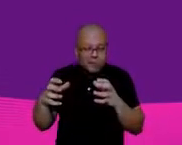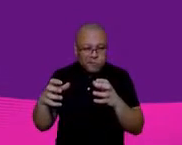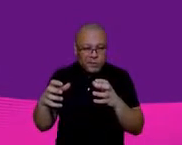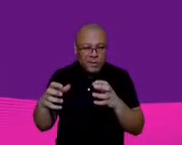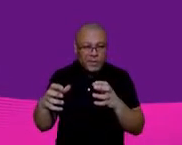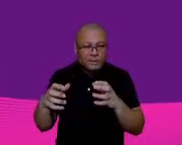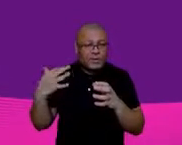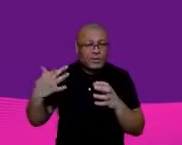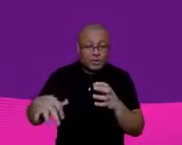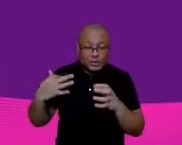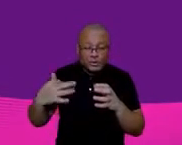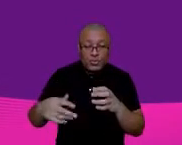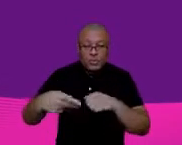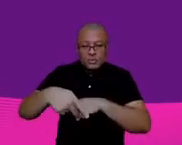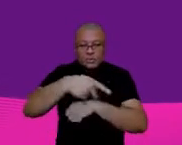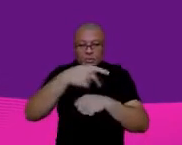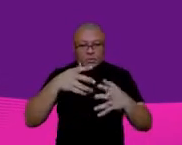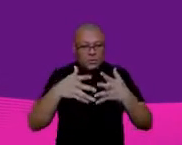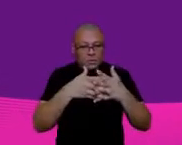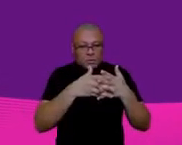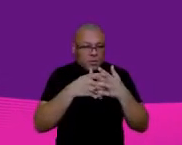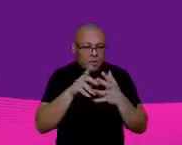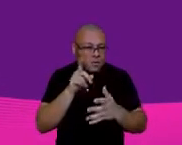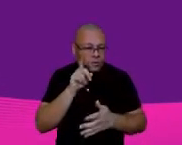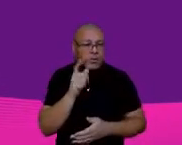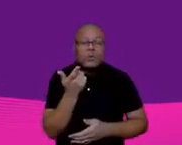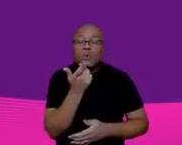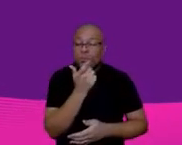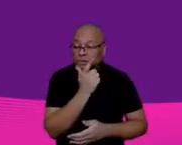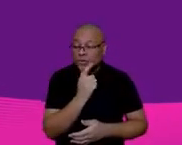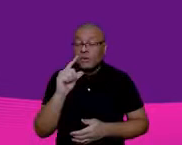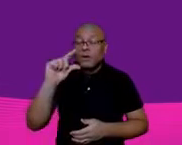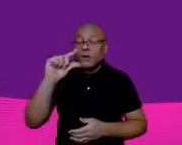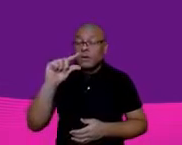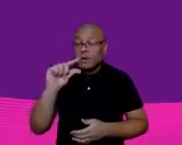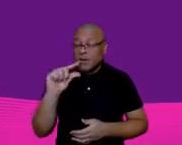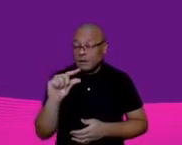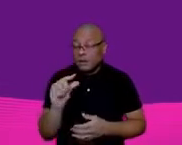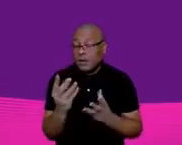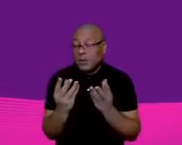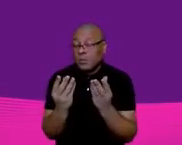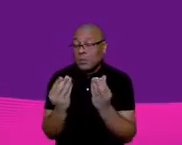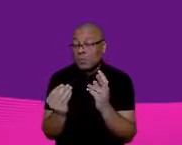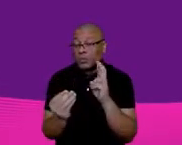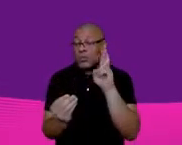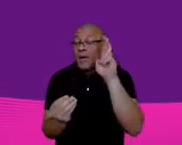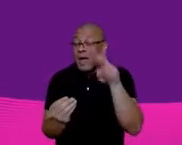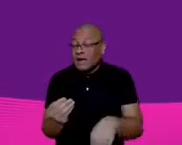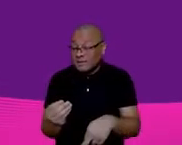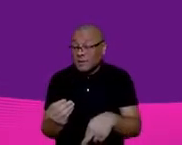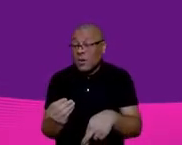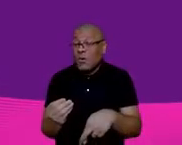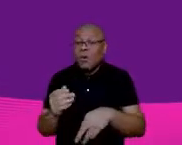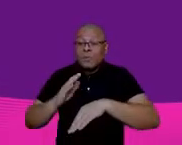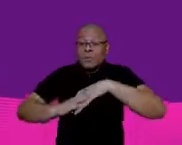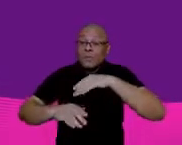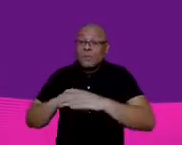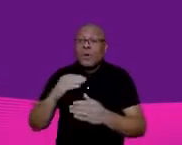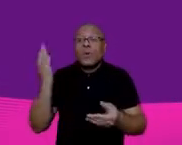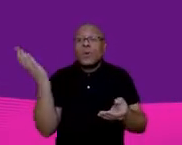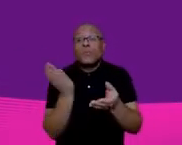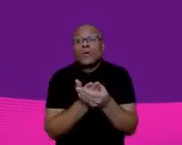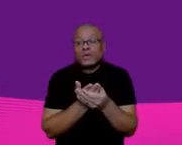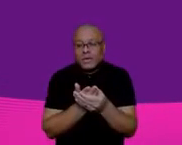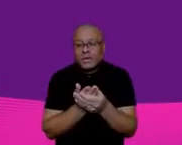Estados Unidos, nós conseguimos reduzir muito as razões para as ações jurídicas relacionadas